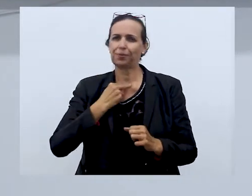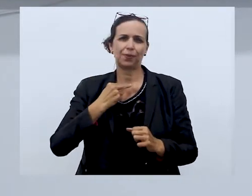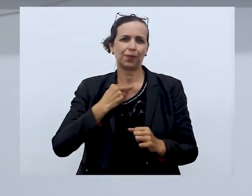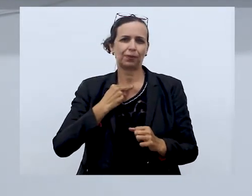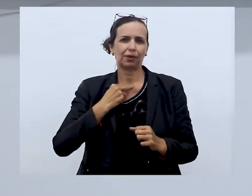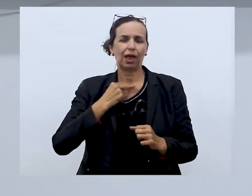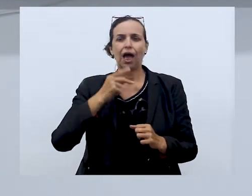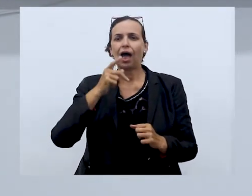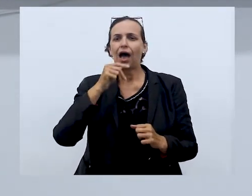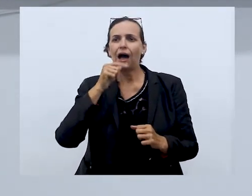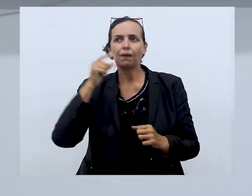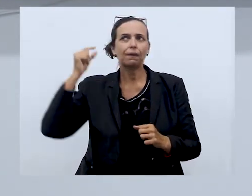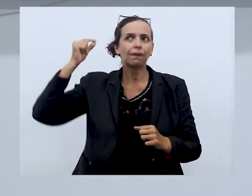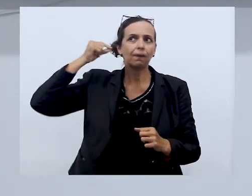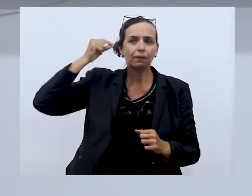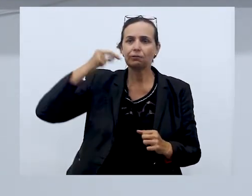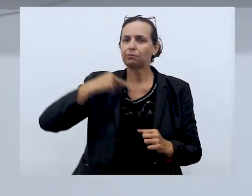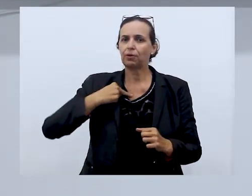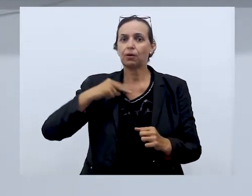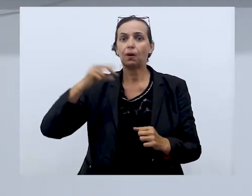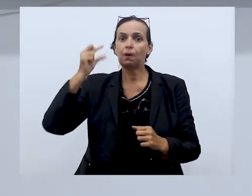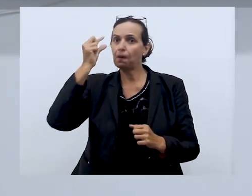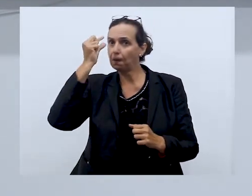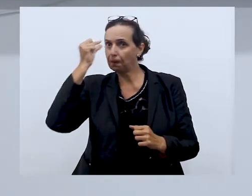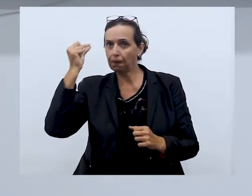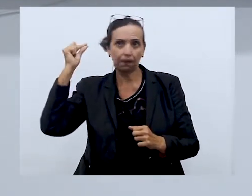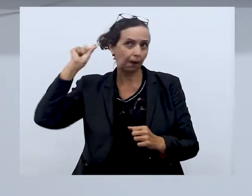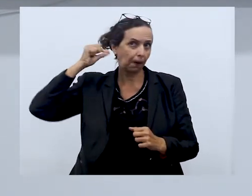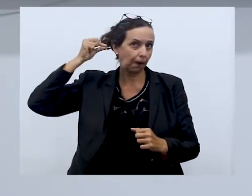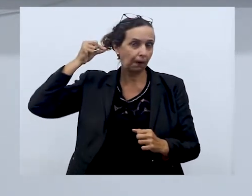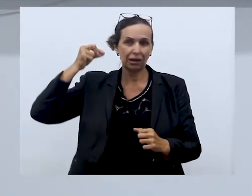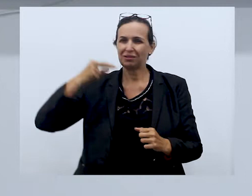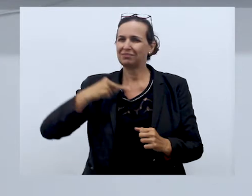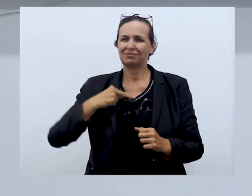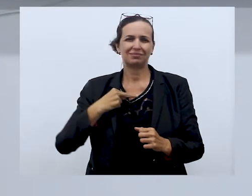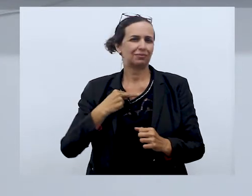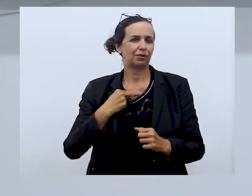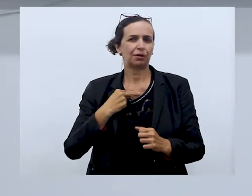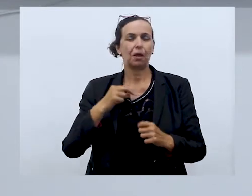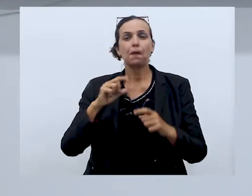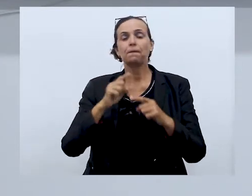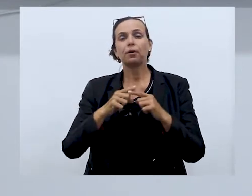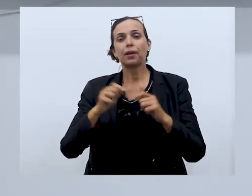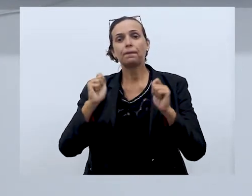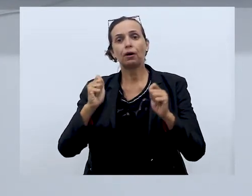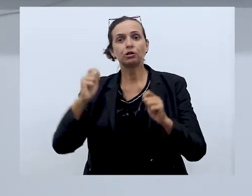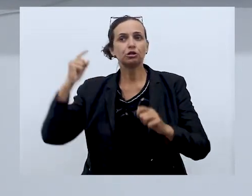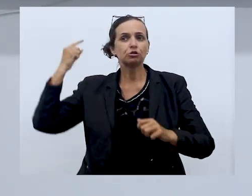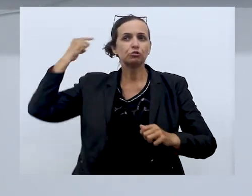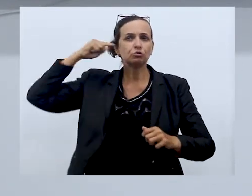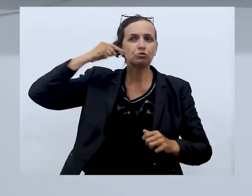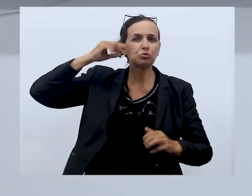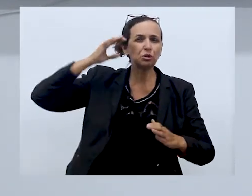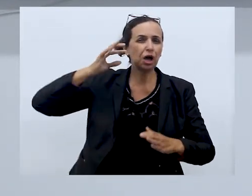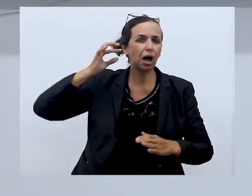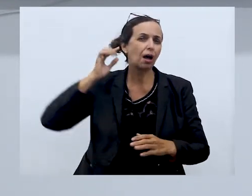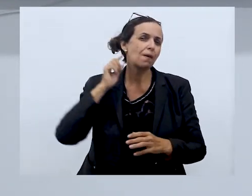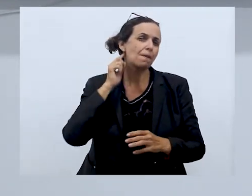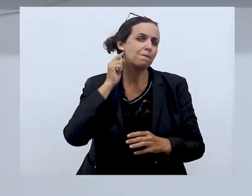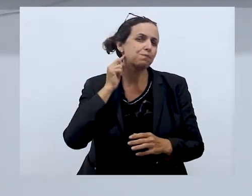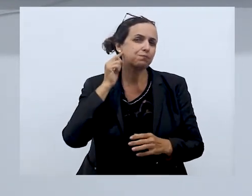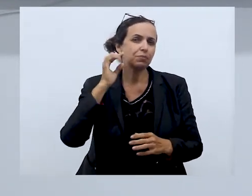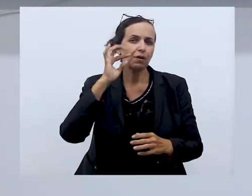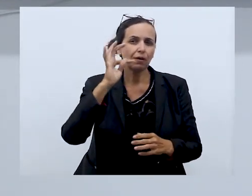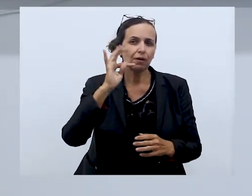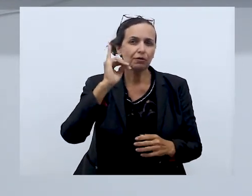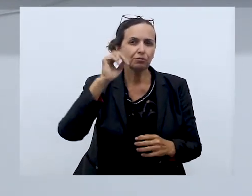retirada, que não introduza líquidos e nem pinças, pois o objeto pode já ter perfurado o